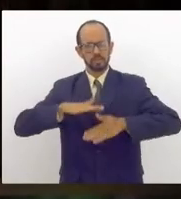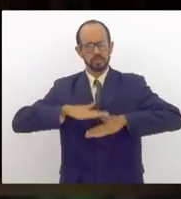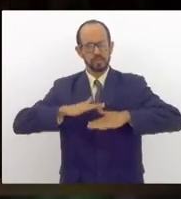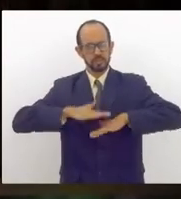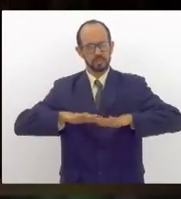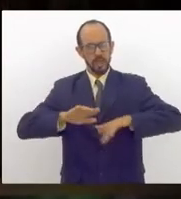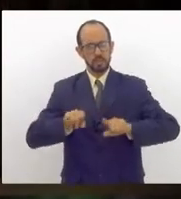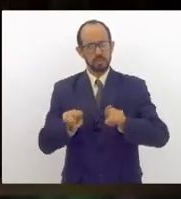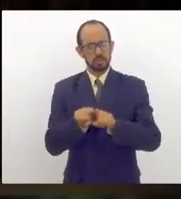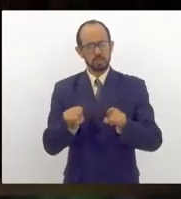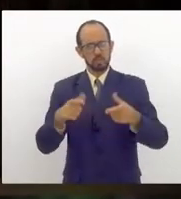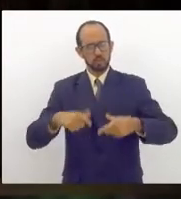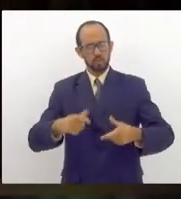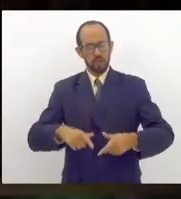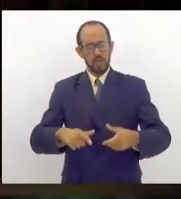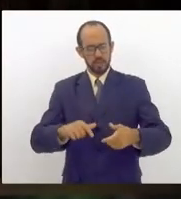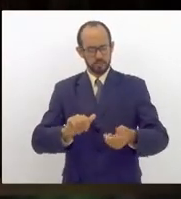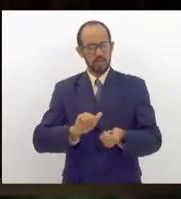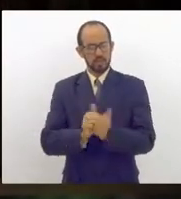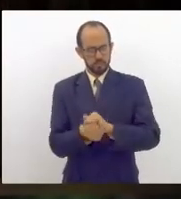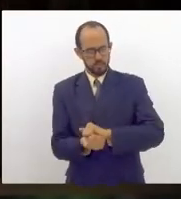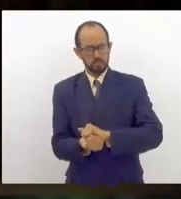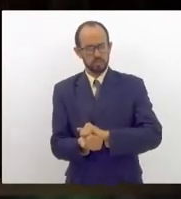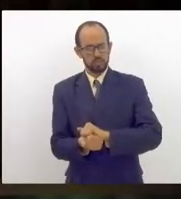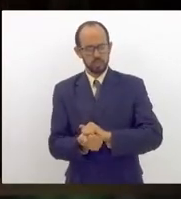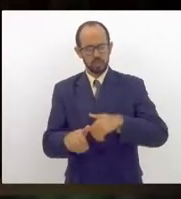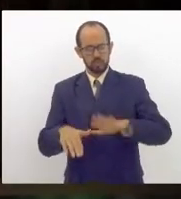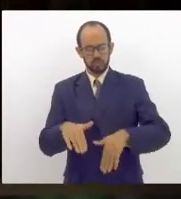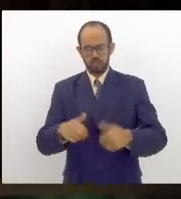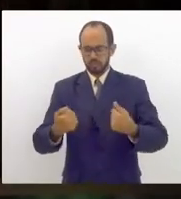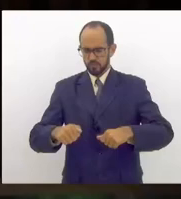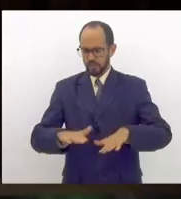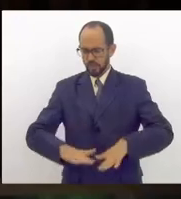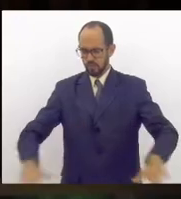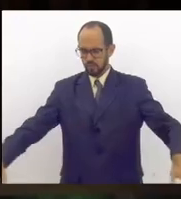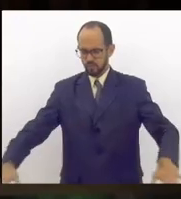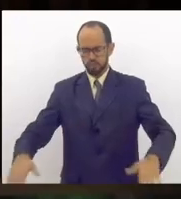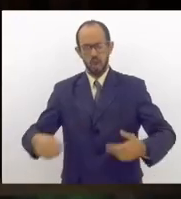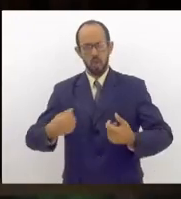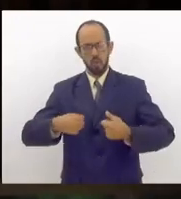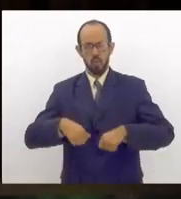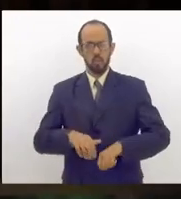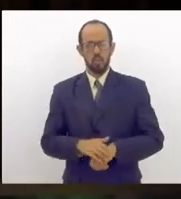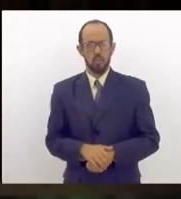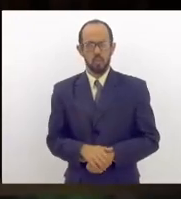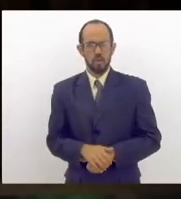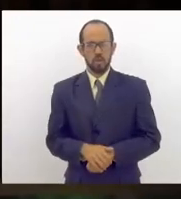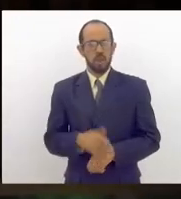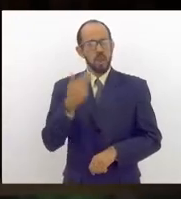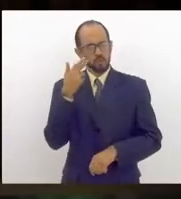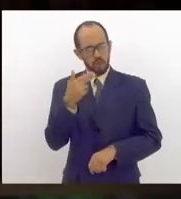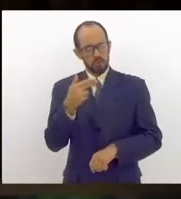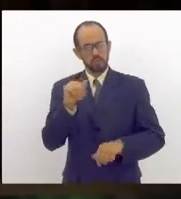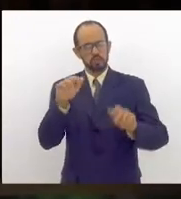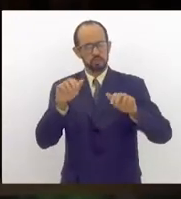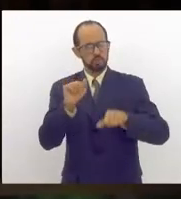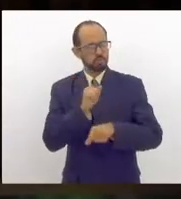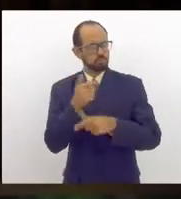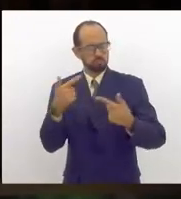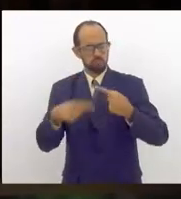né em lugares apropriados às vezes até no chão então isso foi naturalmente combatido